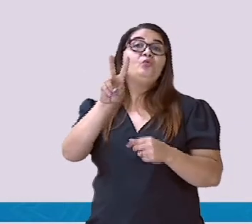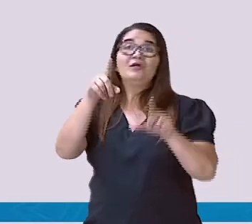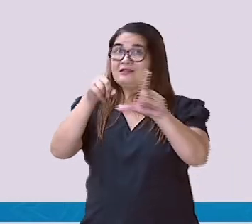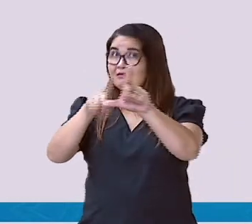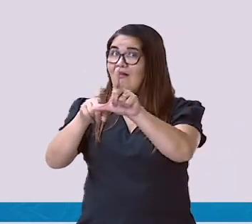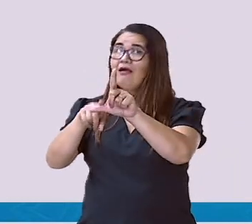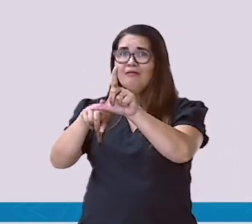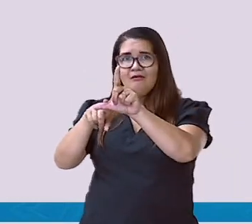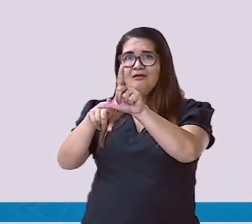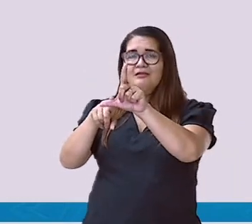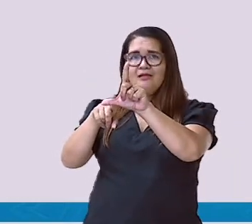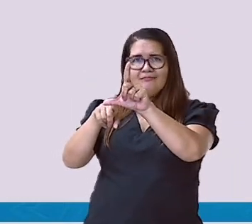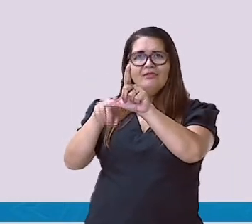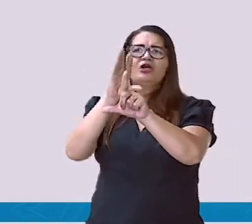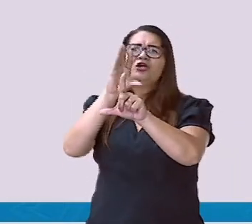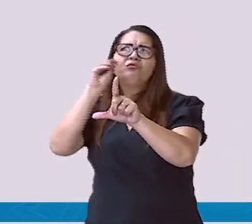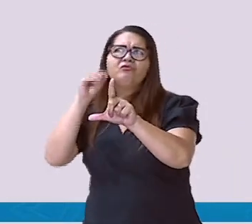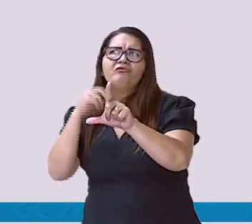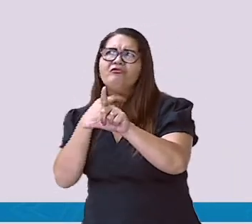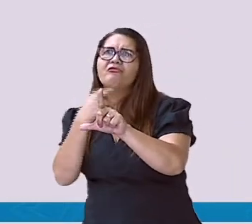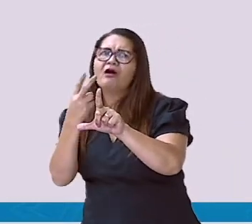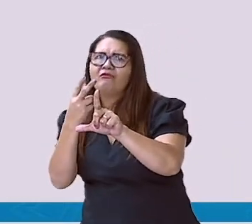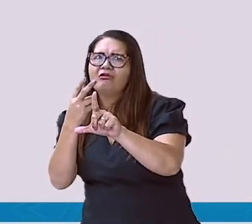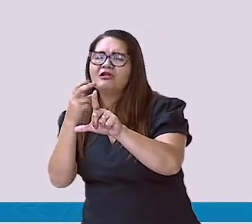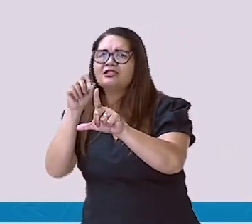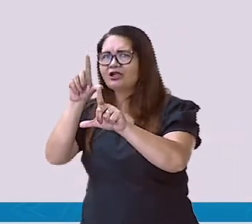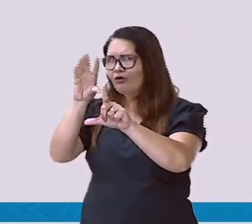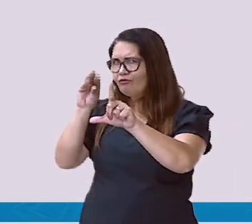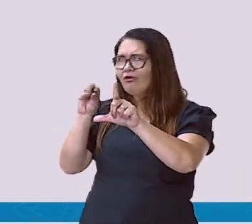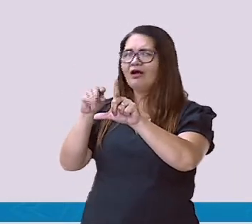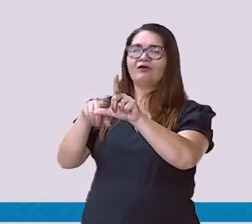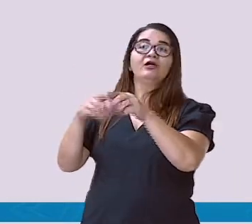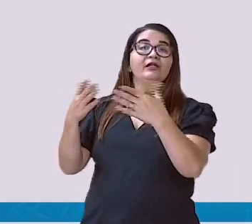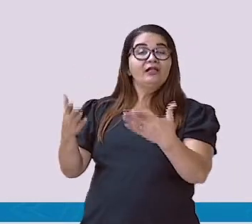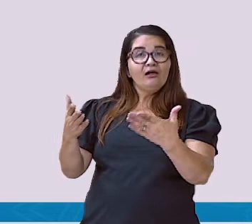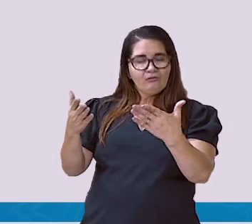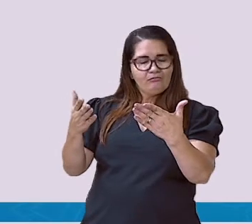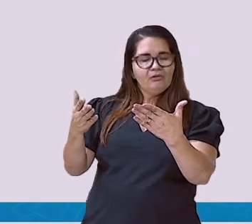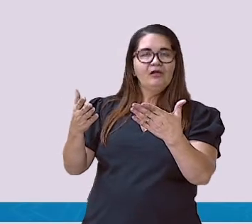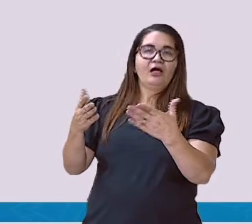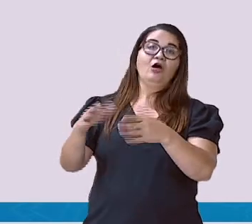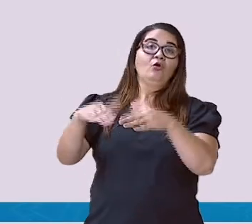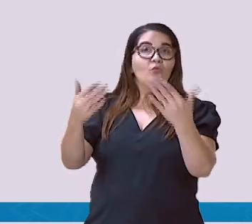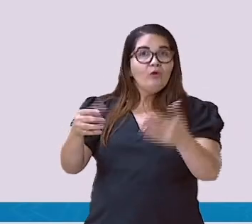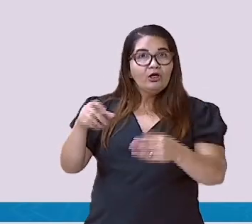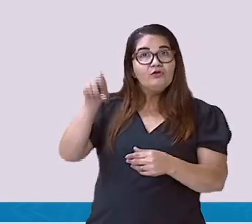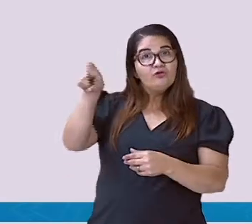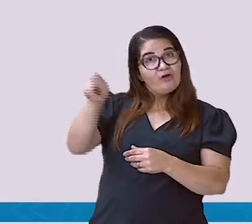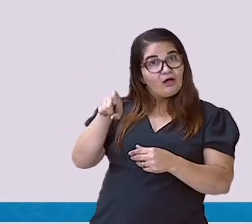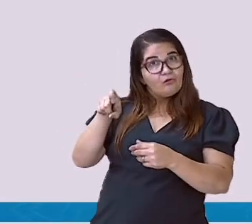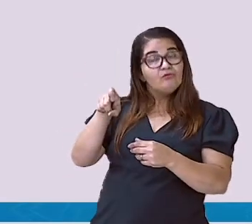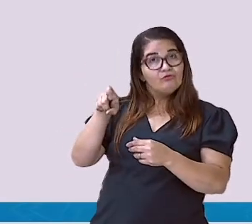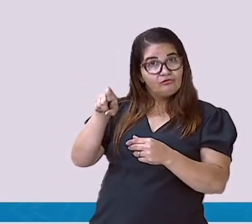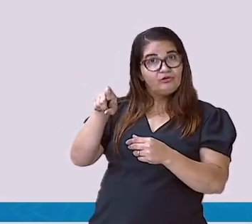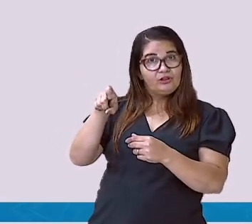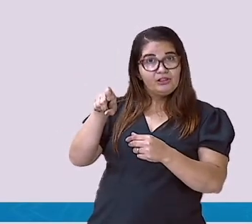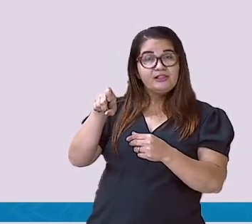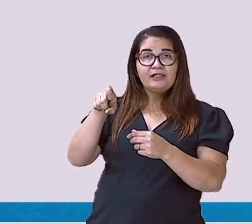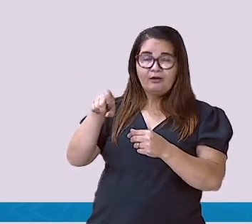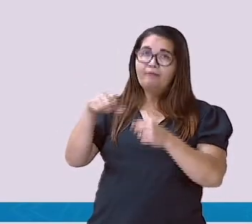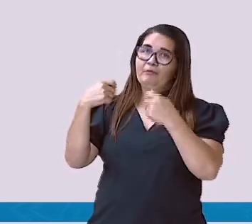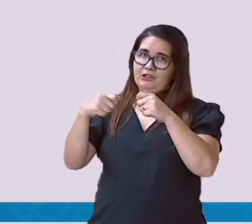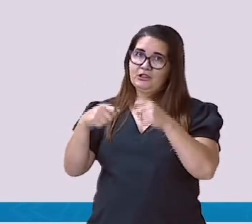letras. Então, não é sempre que quando eu tiver o X, eu vou contar como